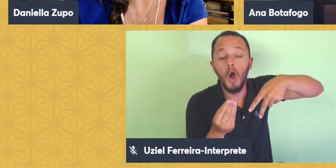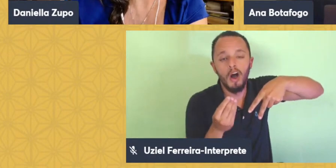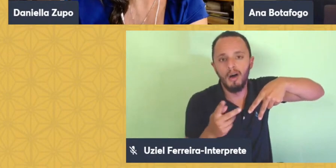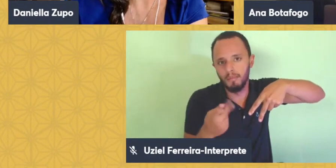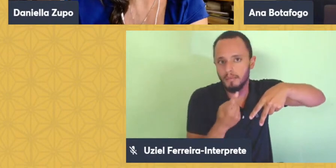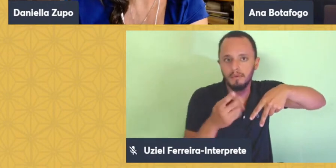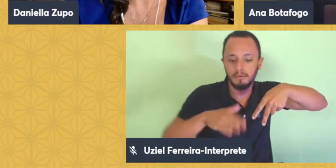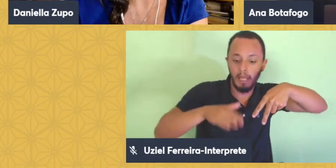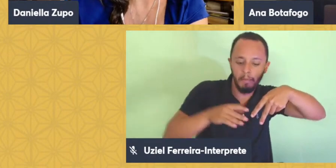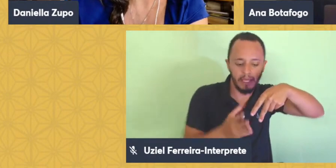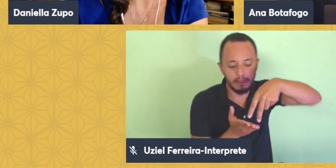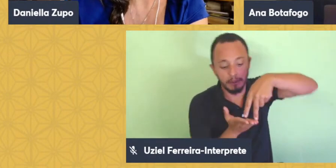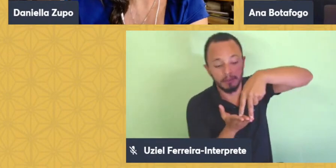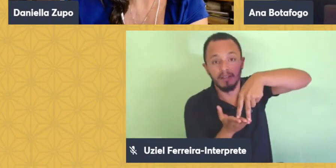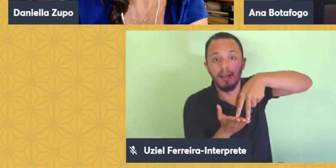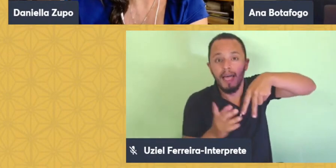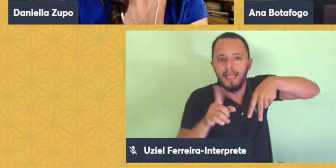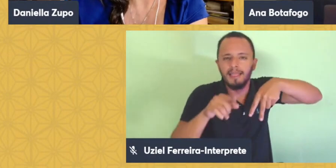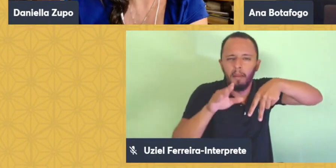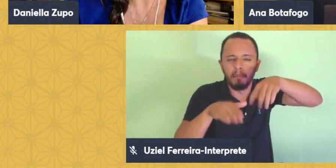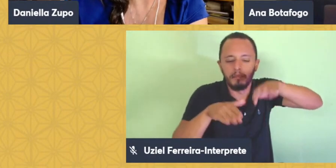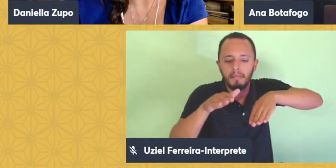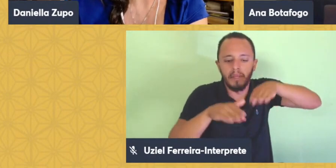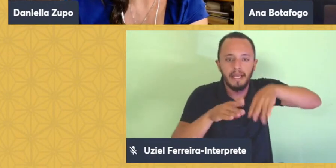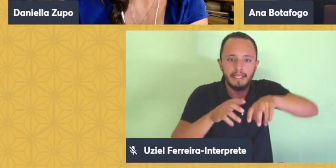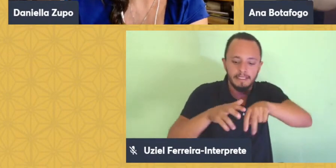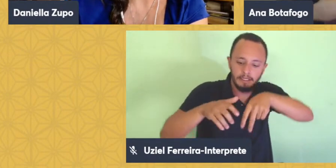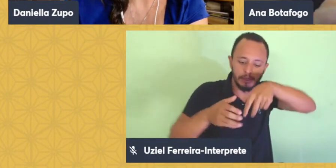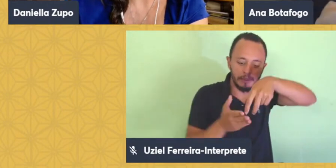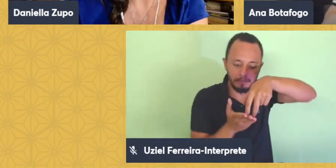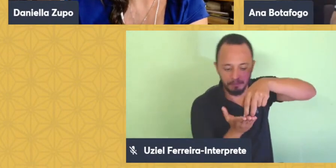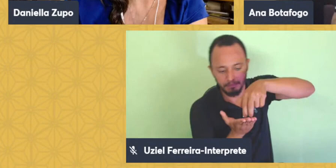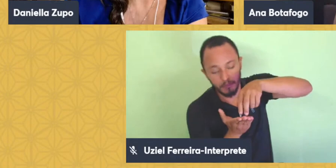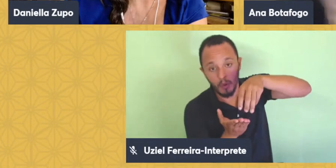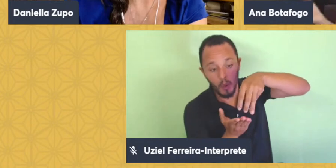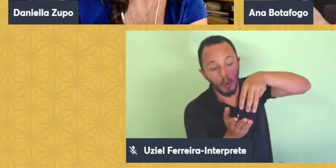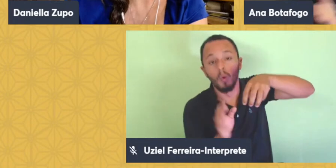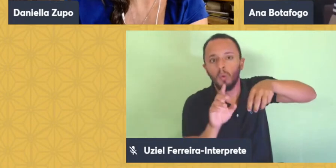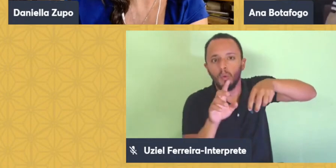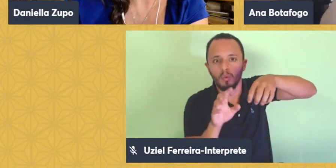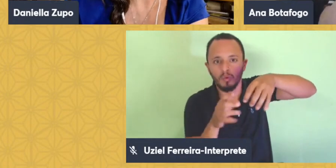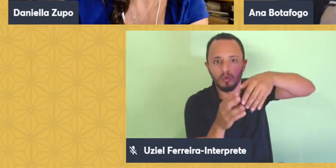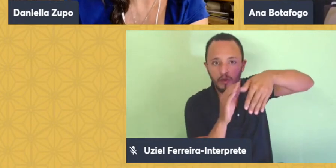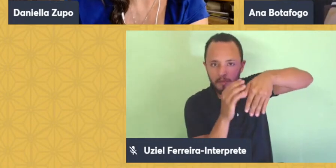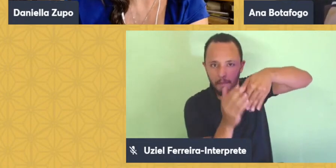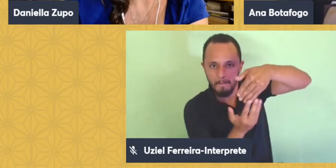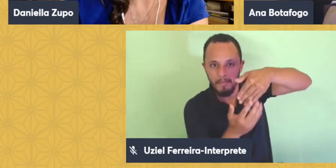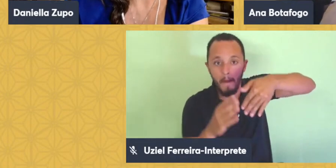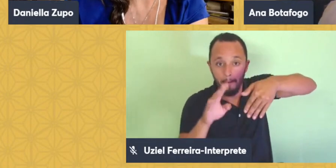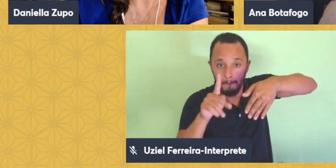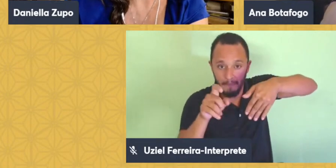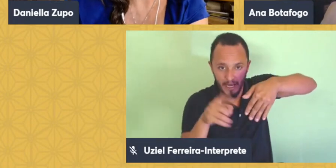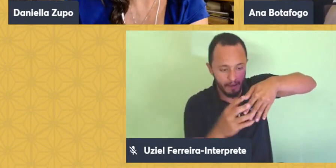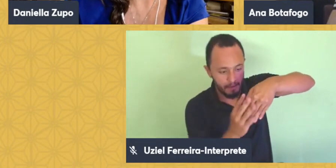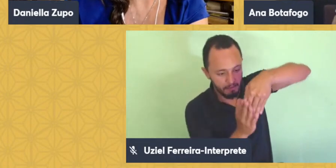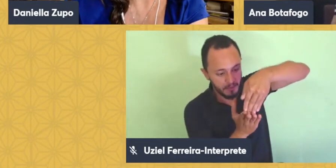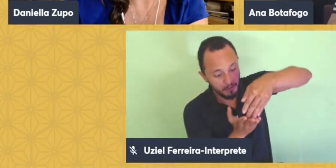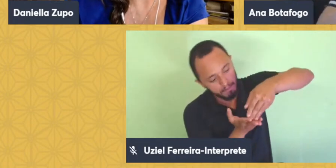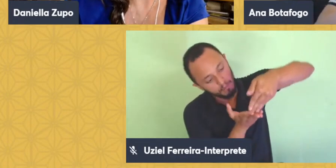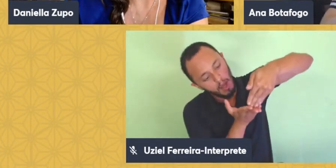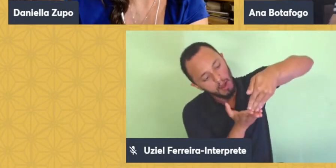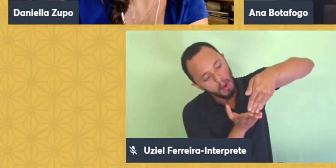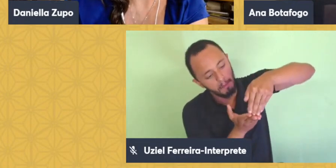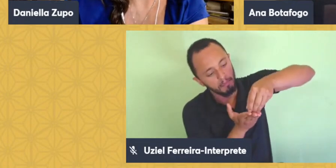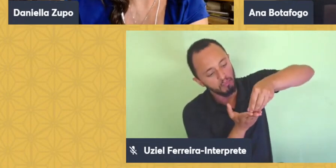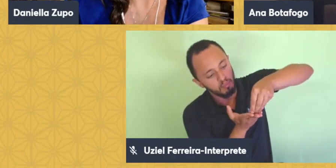pouquinho mais dobrado o outro dedo significado os dedos ficam esticados mas é fato que a gente passa muitas horas